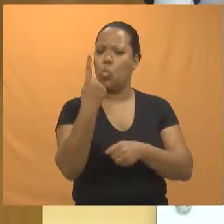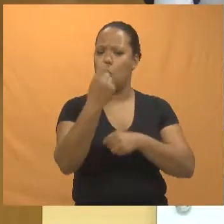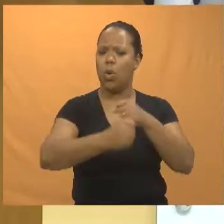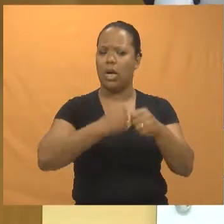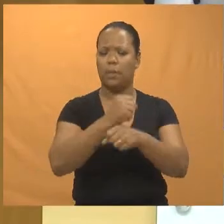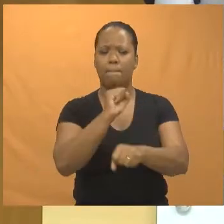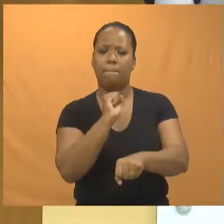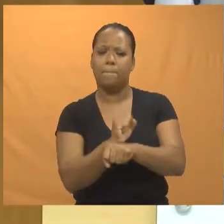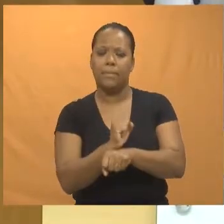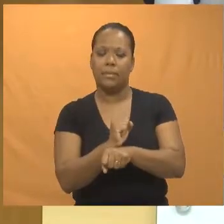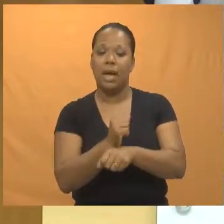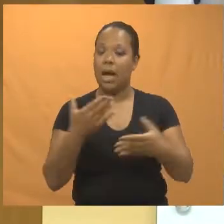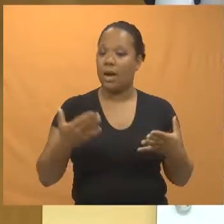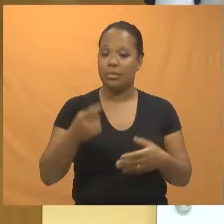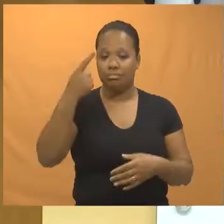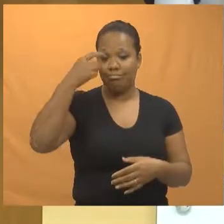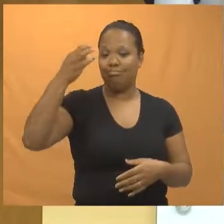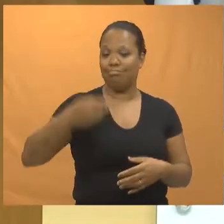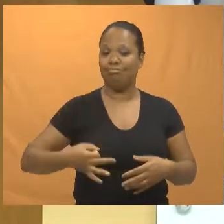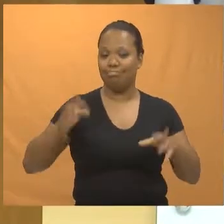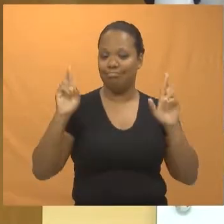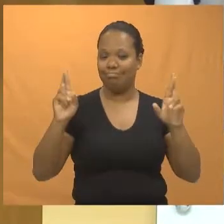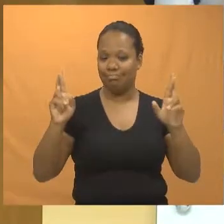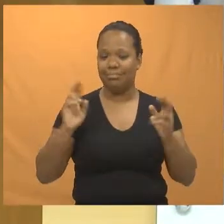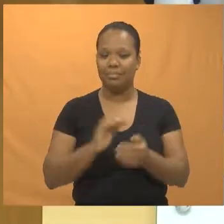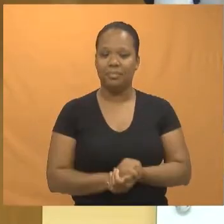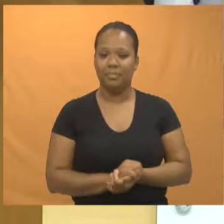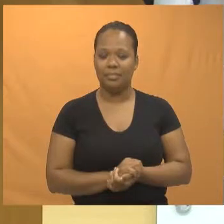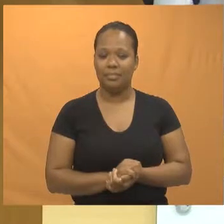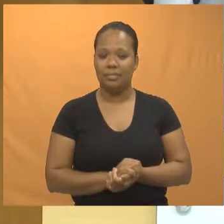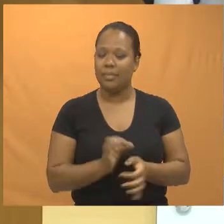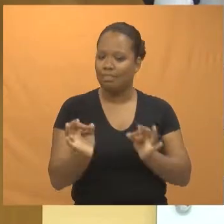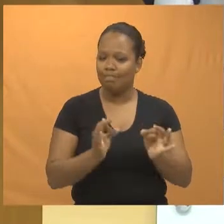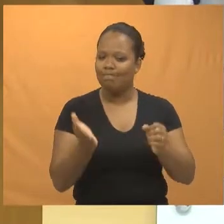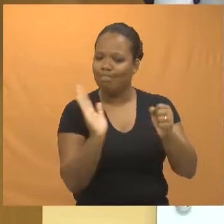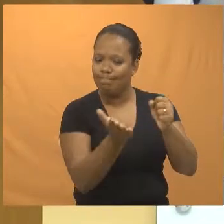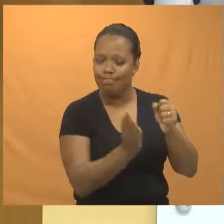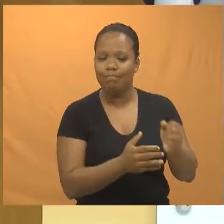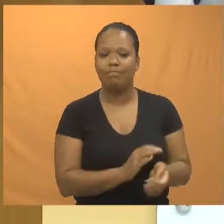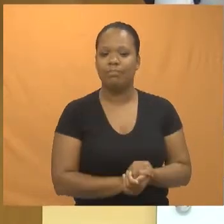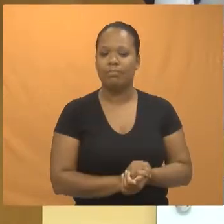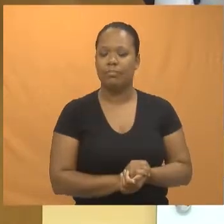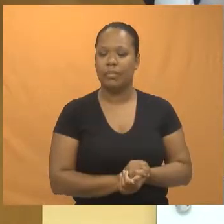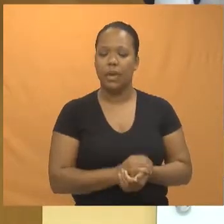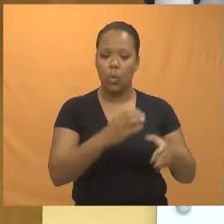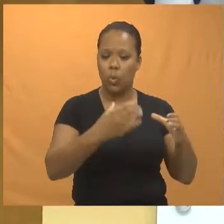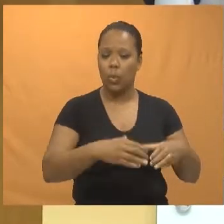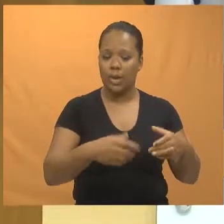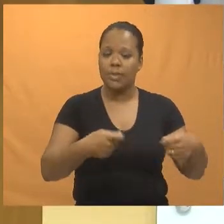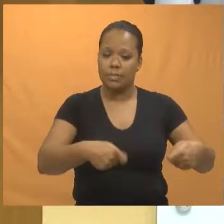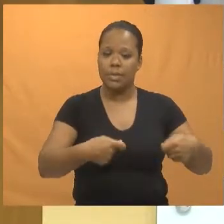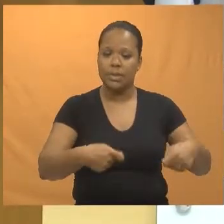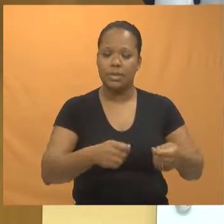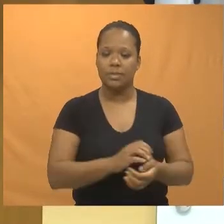exemplo, parado, e agora a gente tem certeza e espera isso, que seja feita a manutenção com mais prioridade, né? Essas áreas que têm